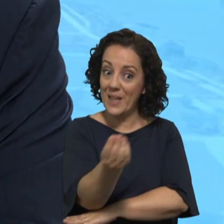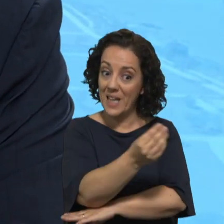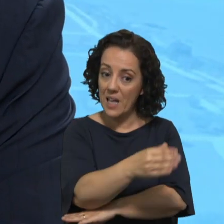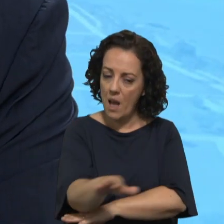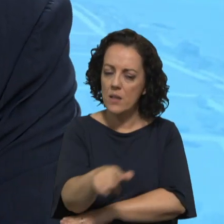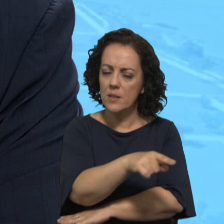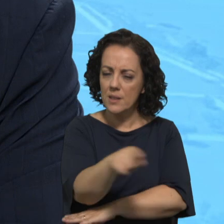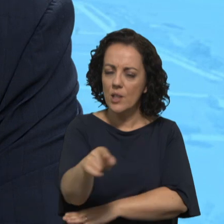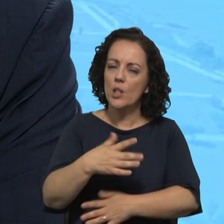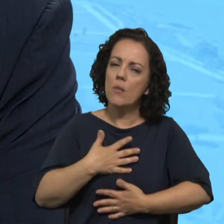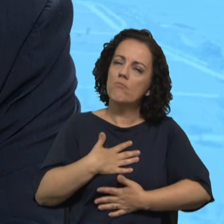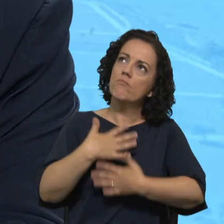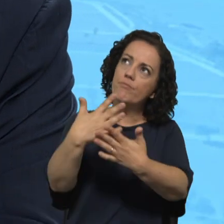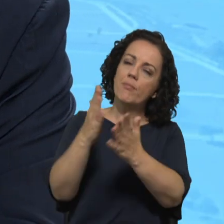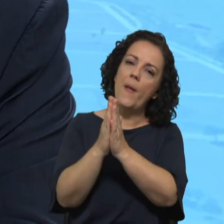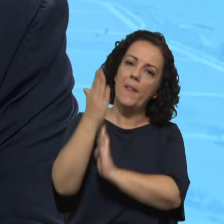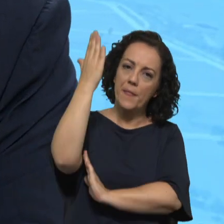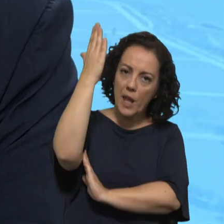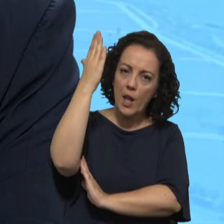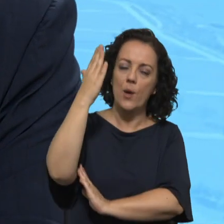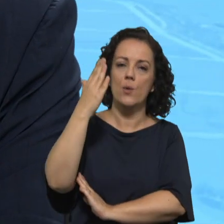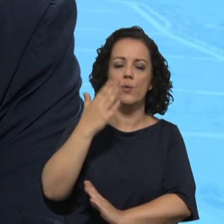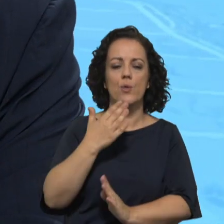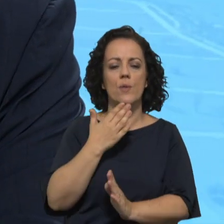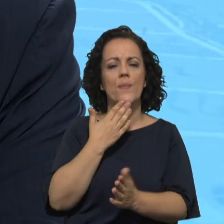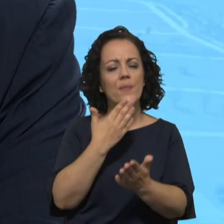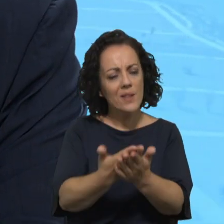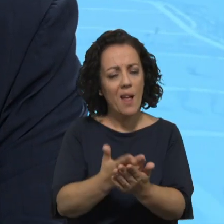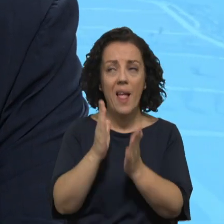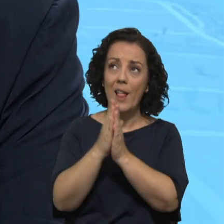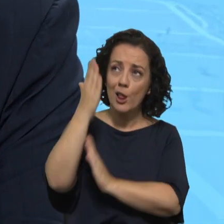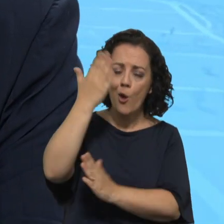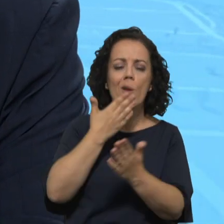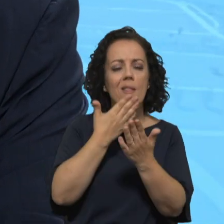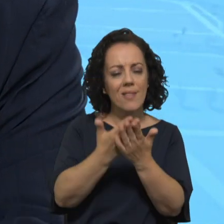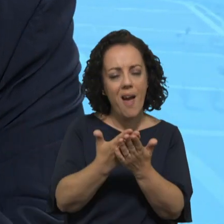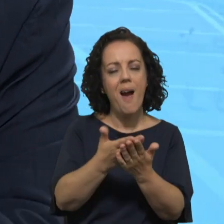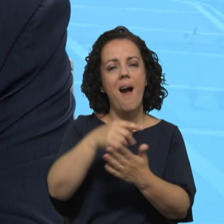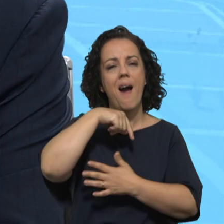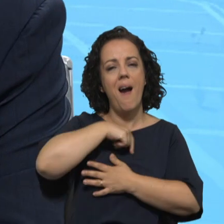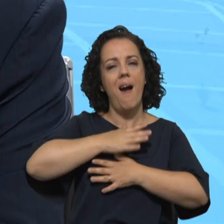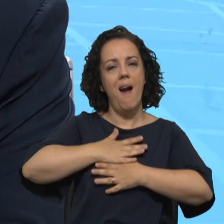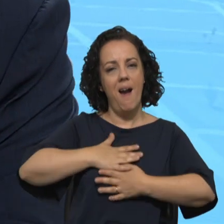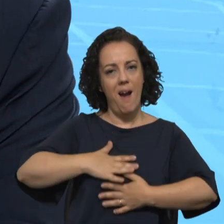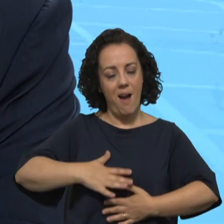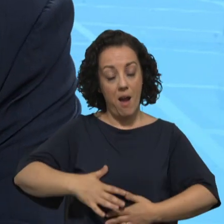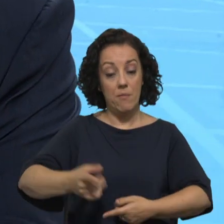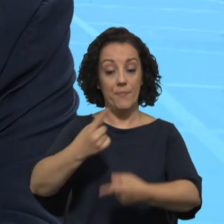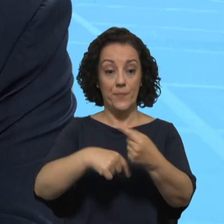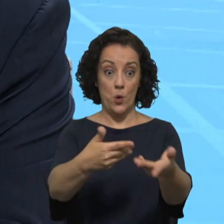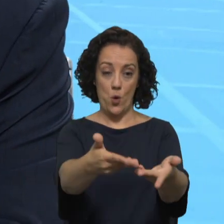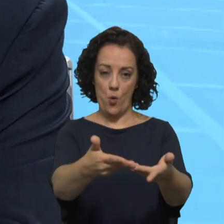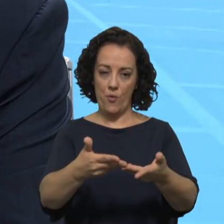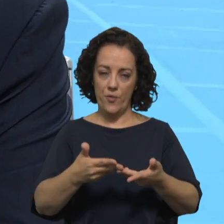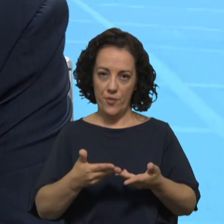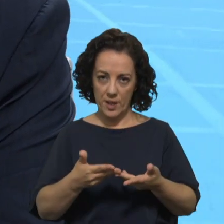Deus e a garantir-lhe que a graça de Deus seria o seu conforto, convida-as a uma atitude